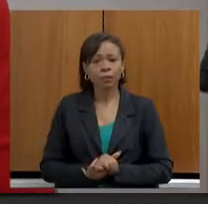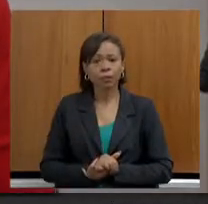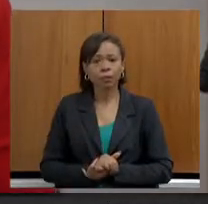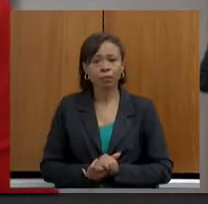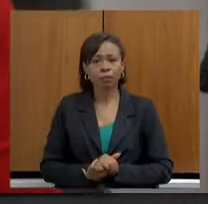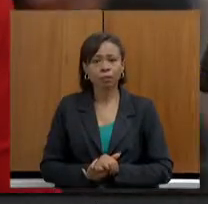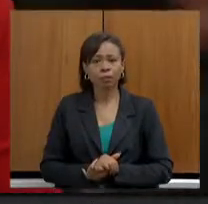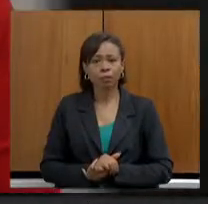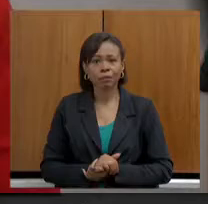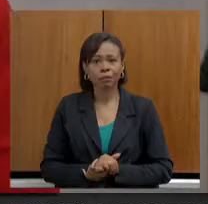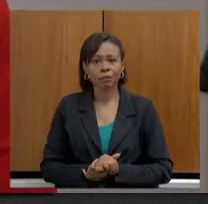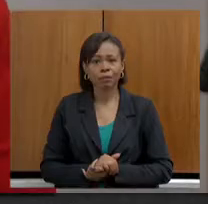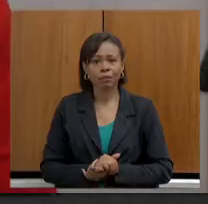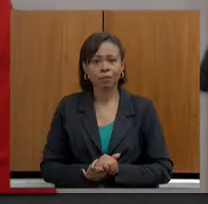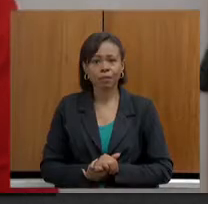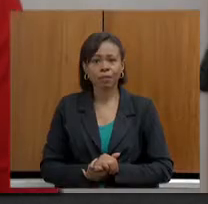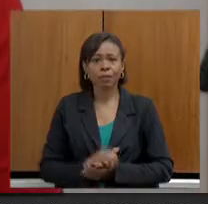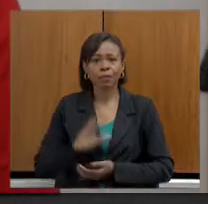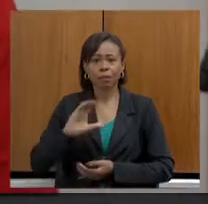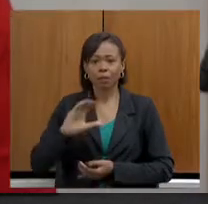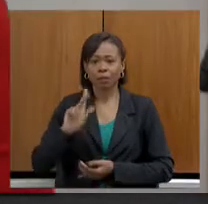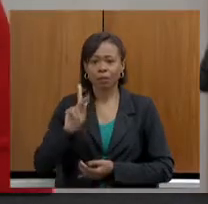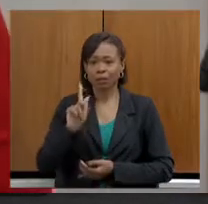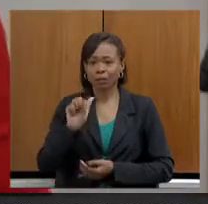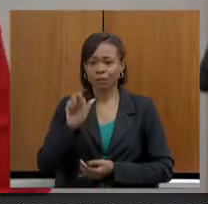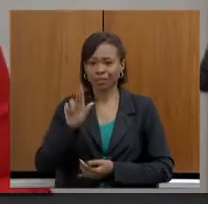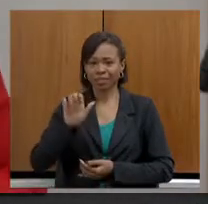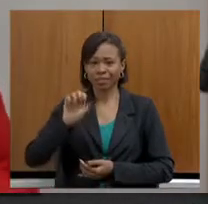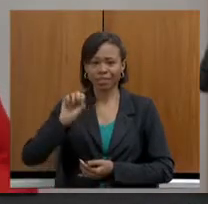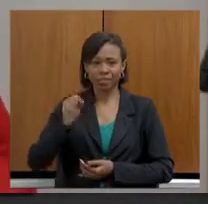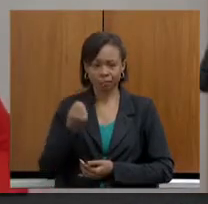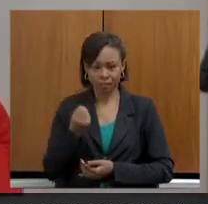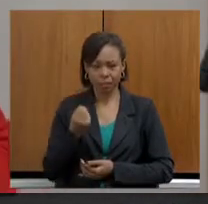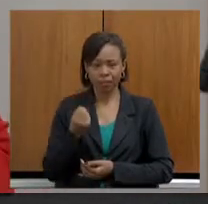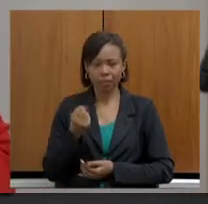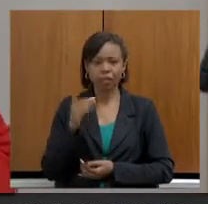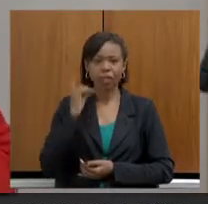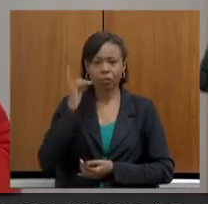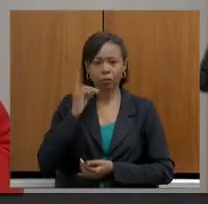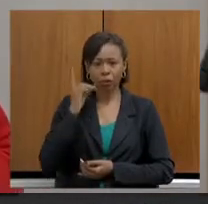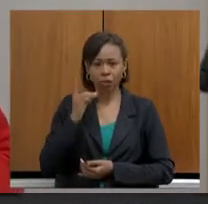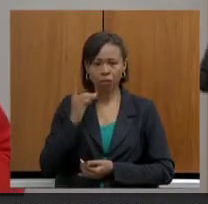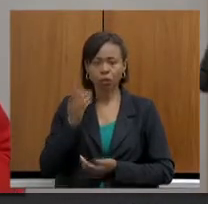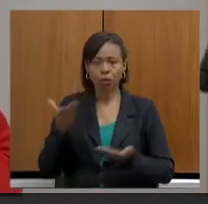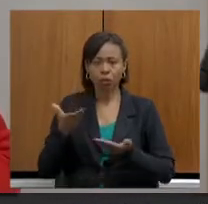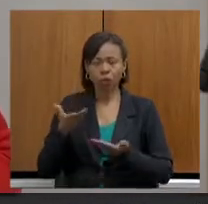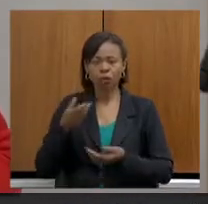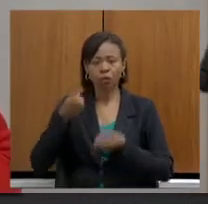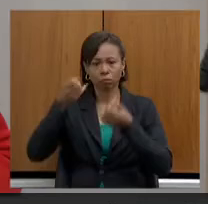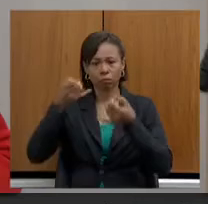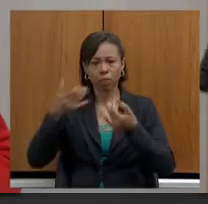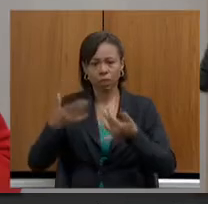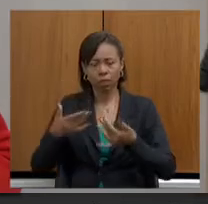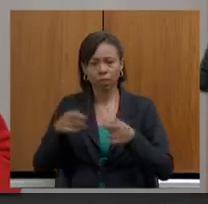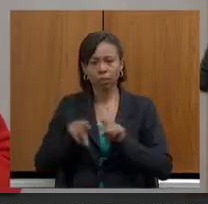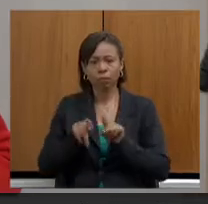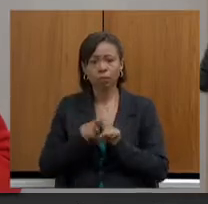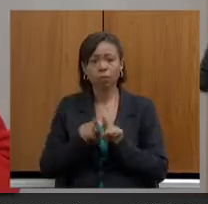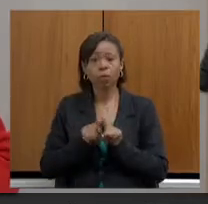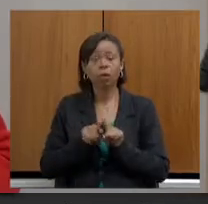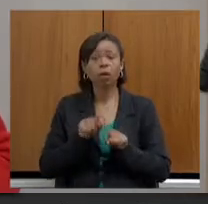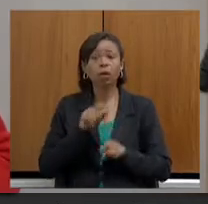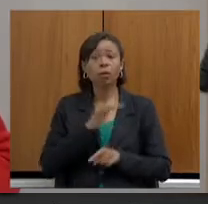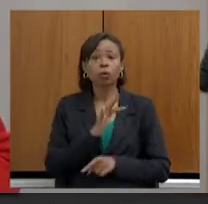e eu vou retomar né para ficar de Charles Santos para que ele faça a sua contribuição ao debate registrando a presença do deputado